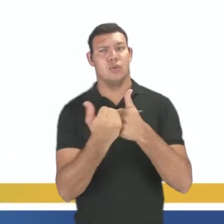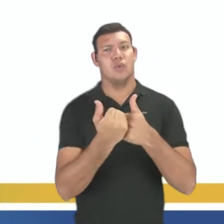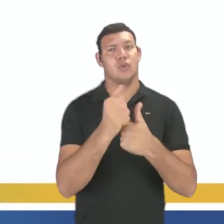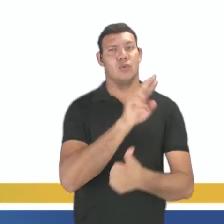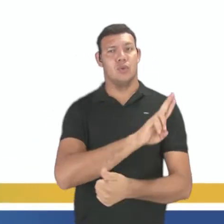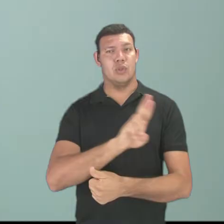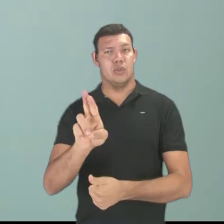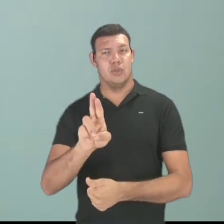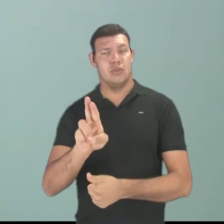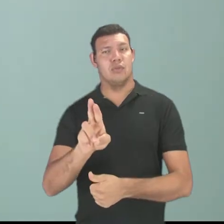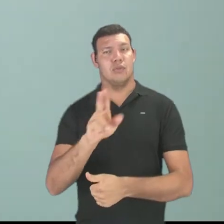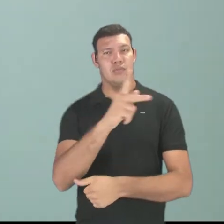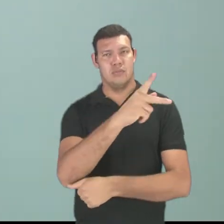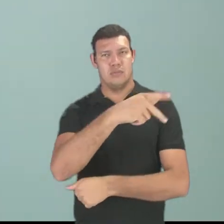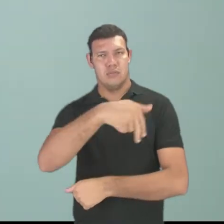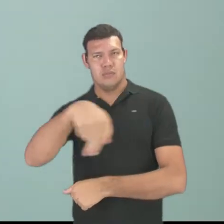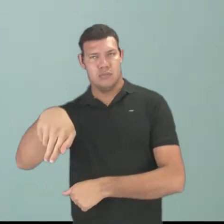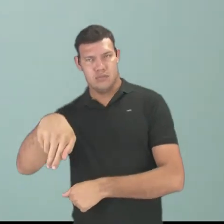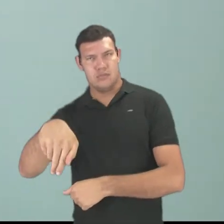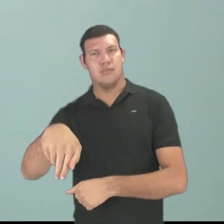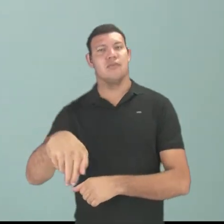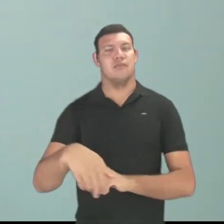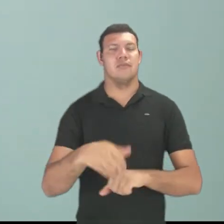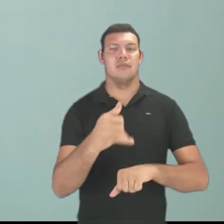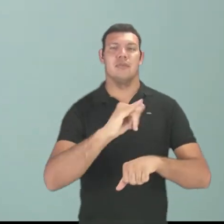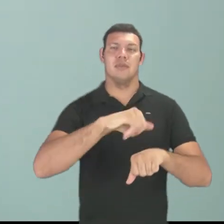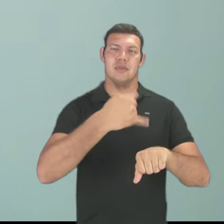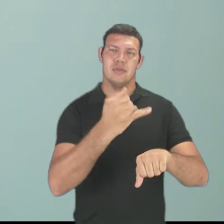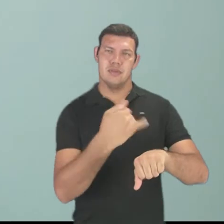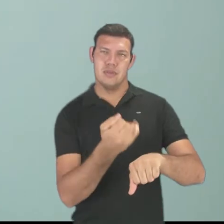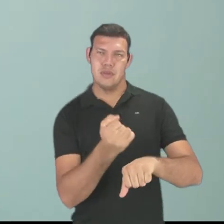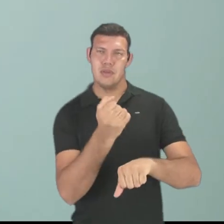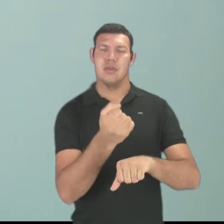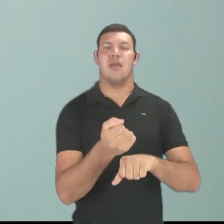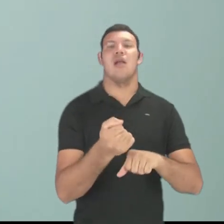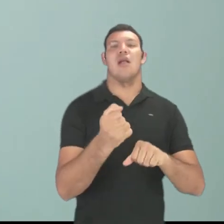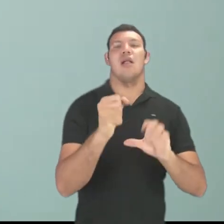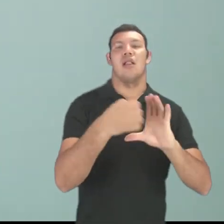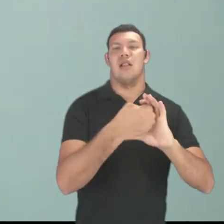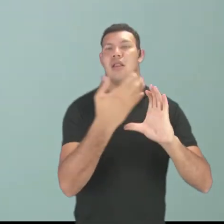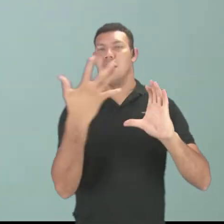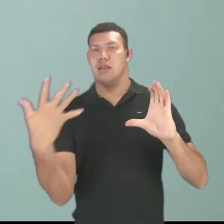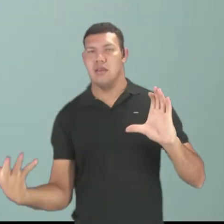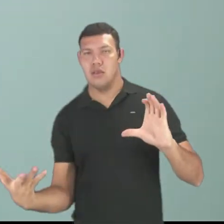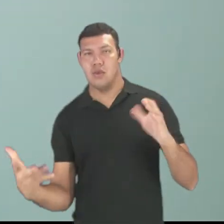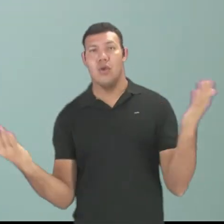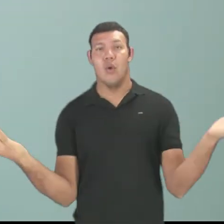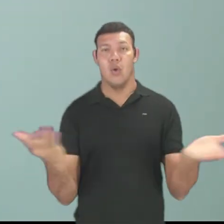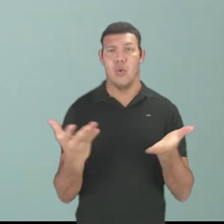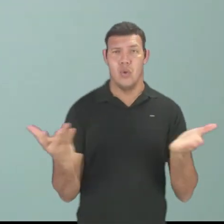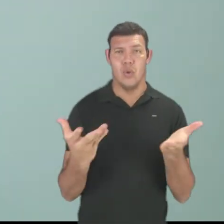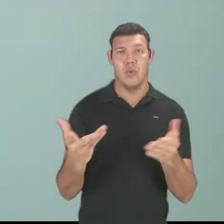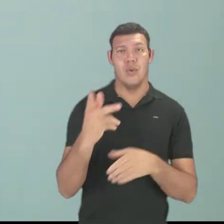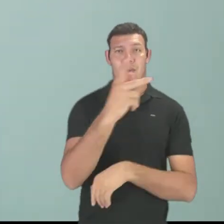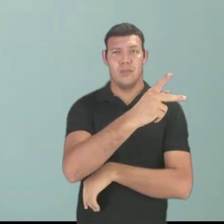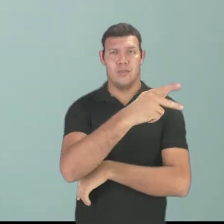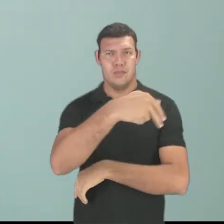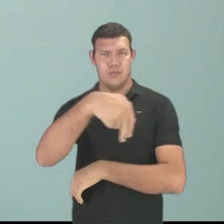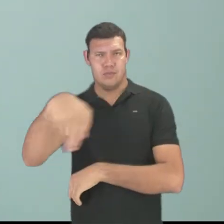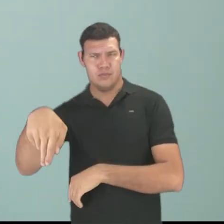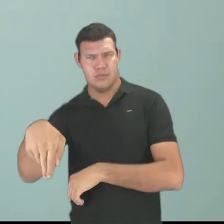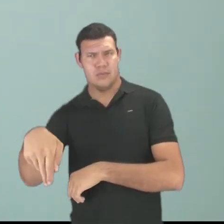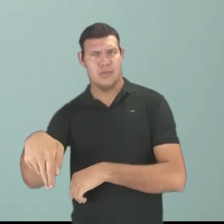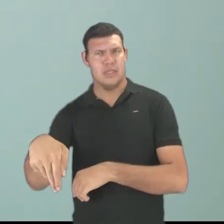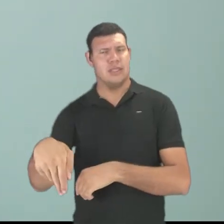O adjetivo ele vai dar a característica. Então tem essa diferença. Hoje nós vamos ver os pronomes, ok? Na tradução é